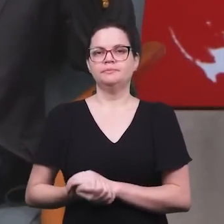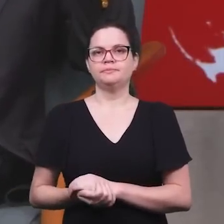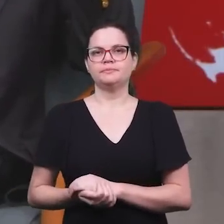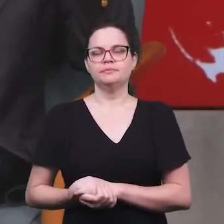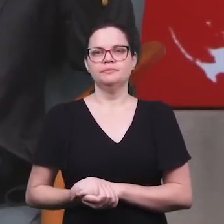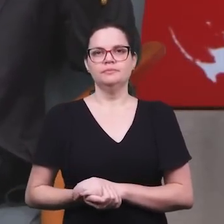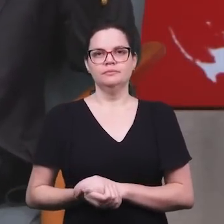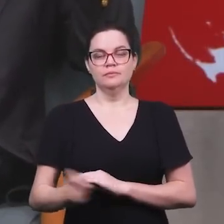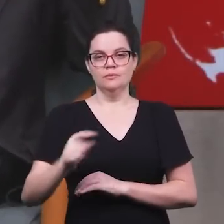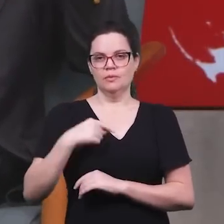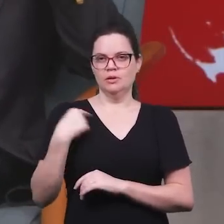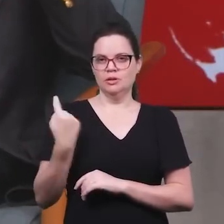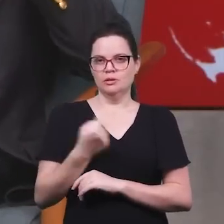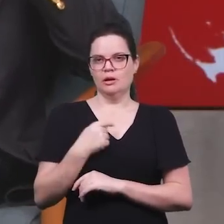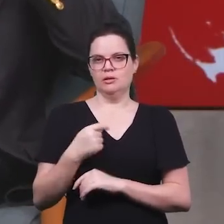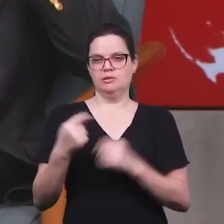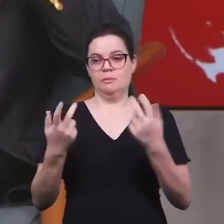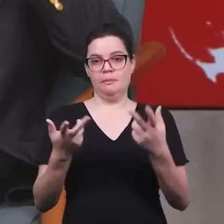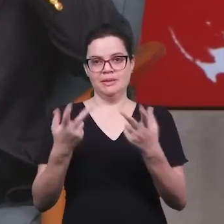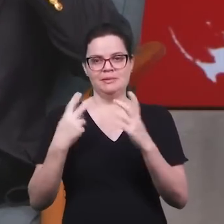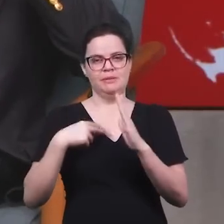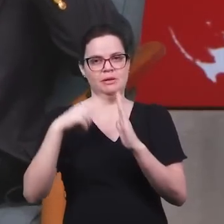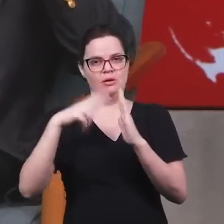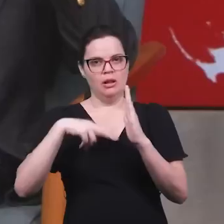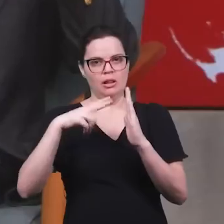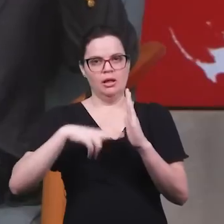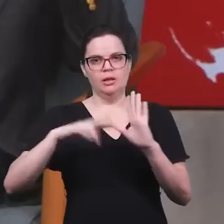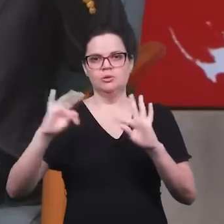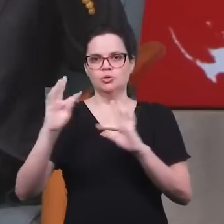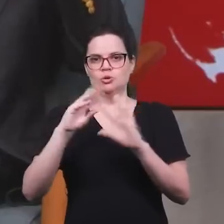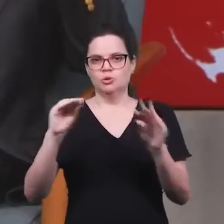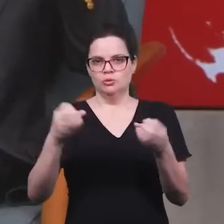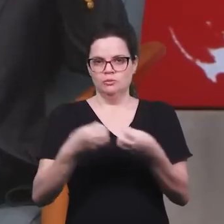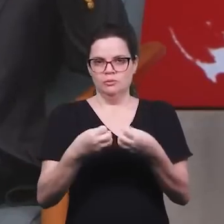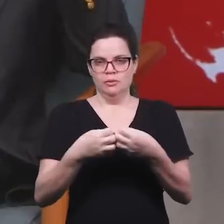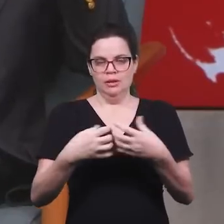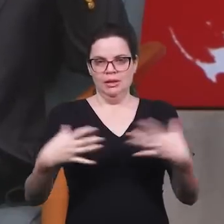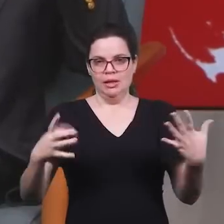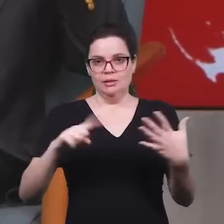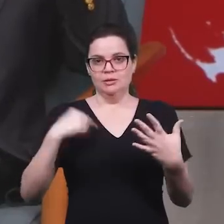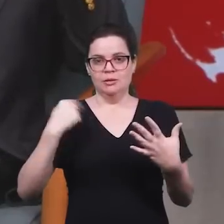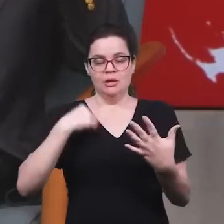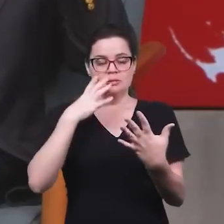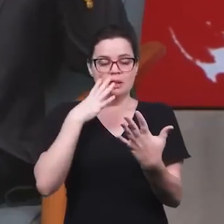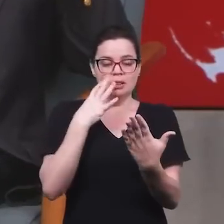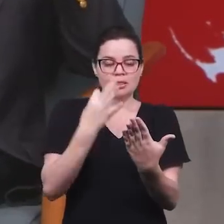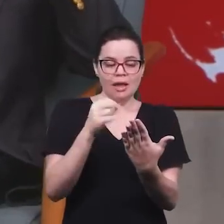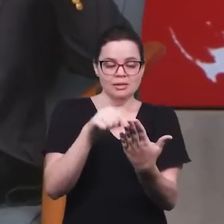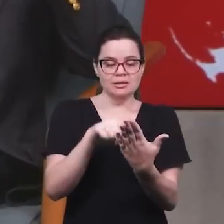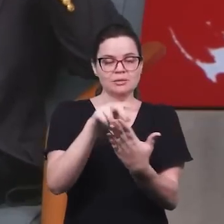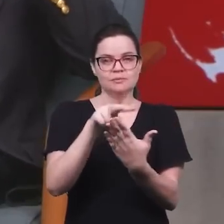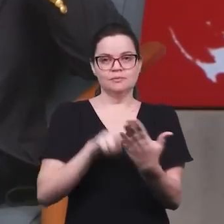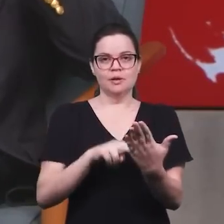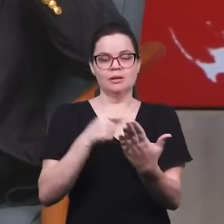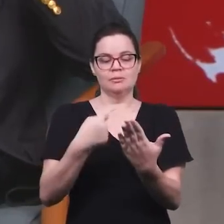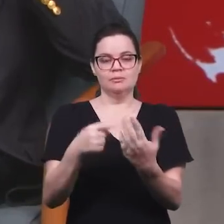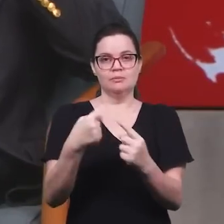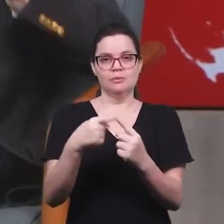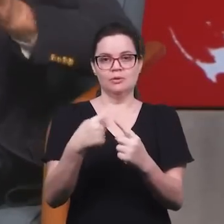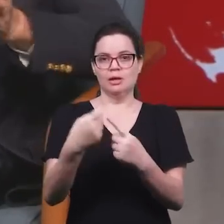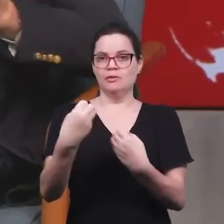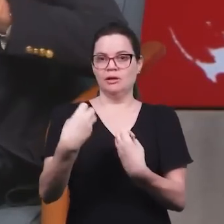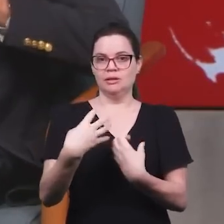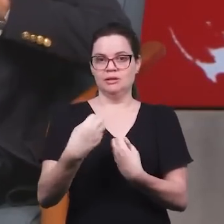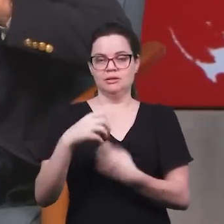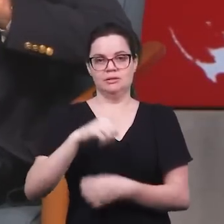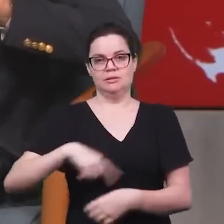chama a nossa atenção como ensino para a igreja, porque